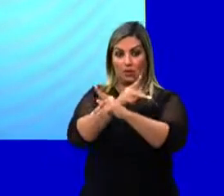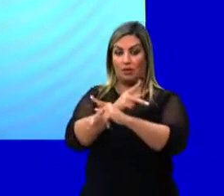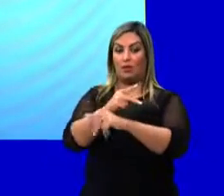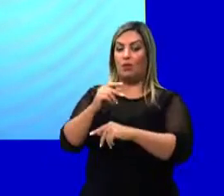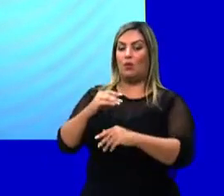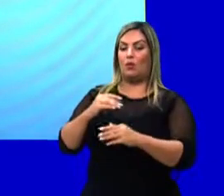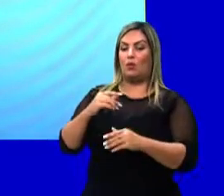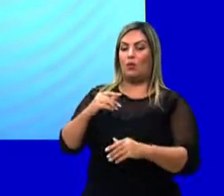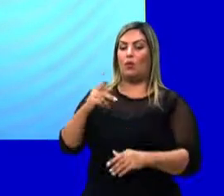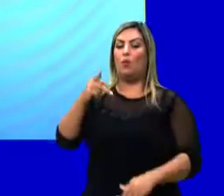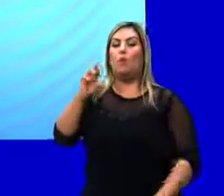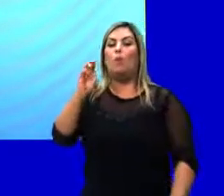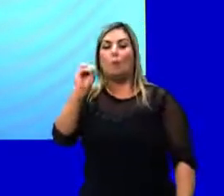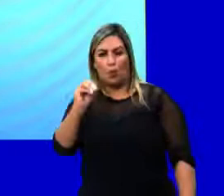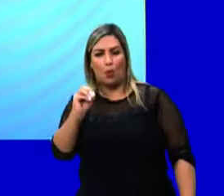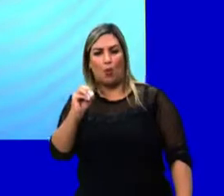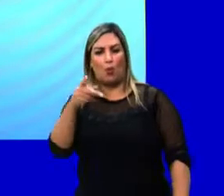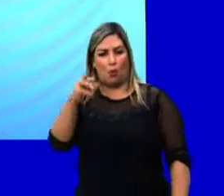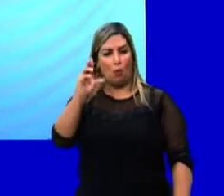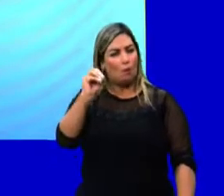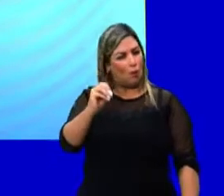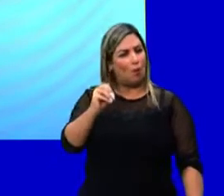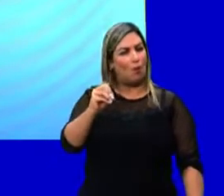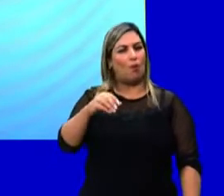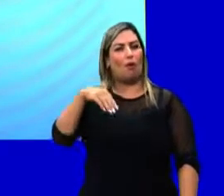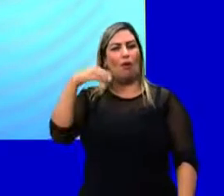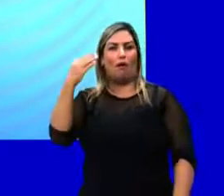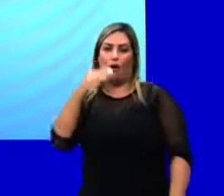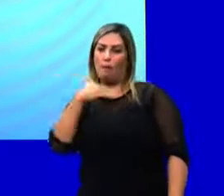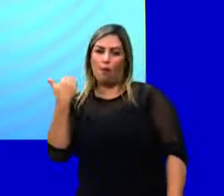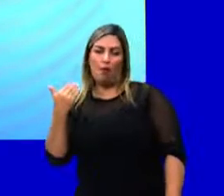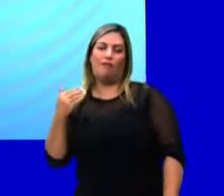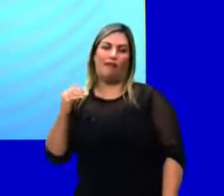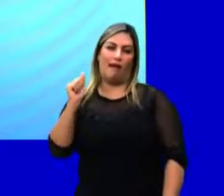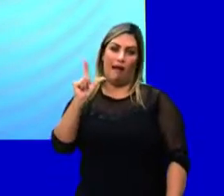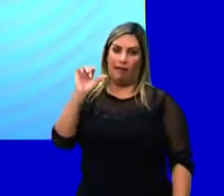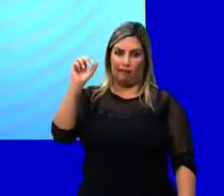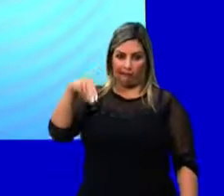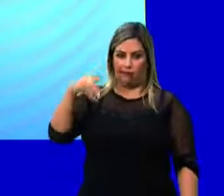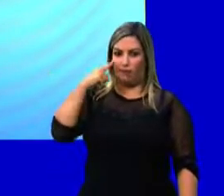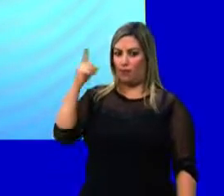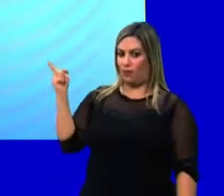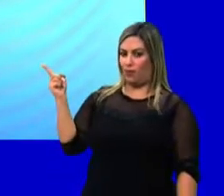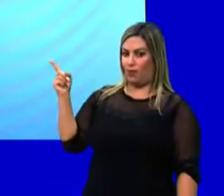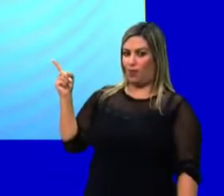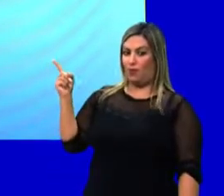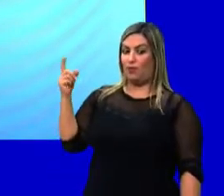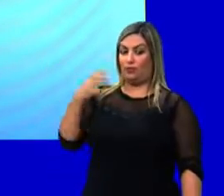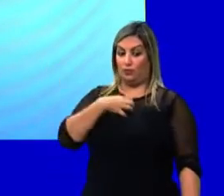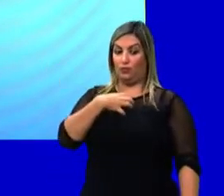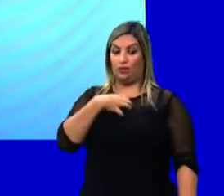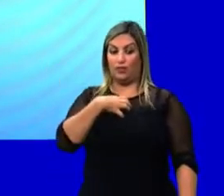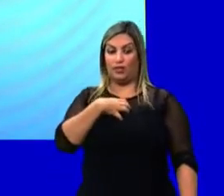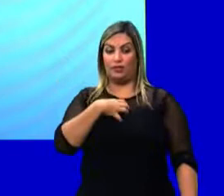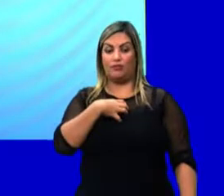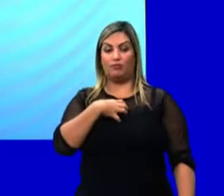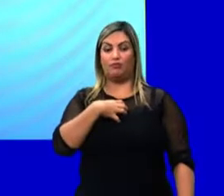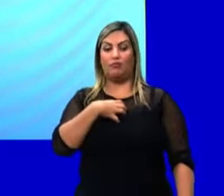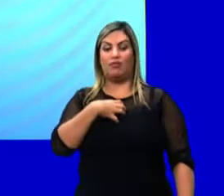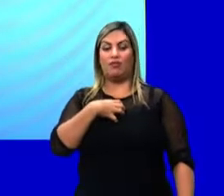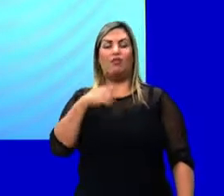para o além, né? Então resume-se, uma contração, pro. E aqui, de forma bem